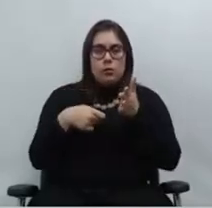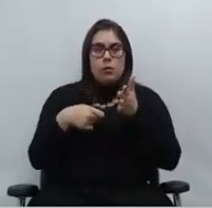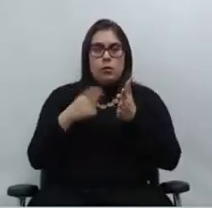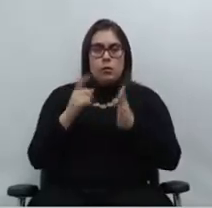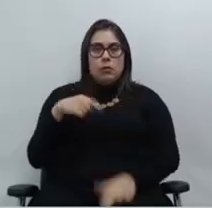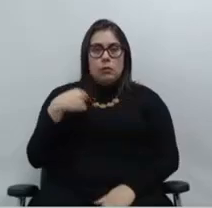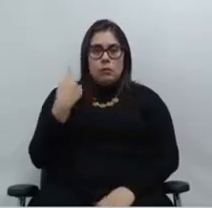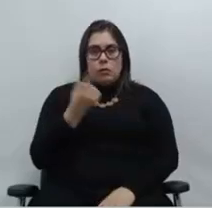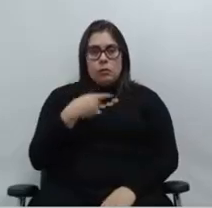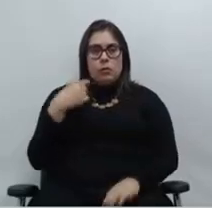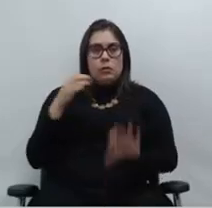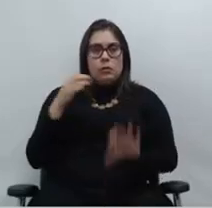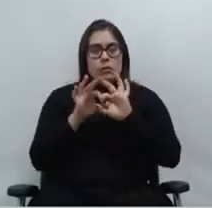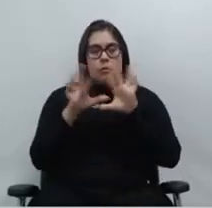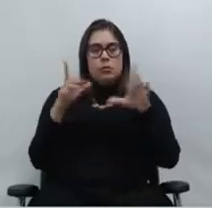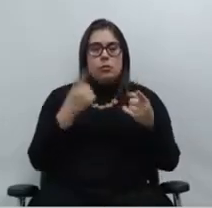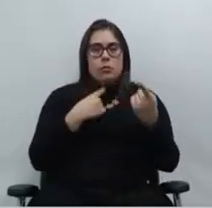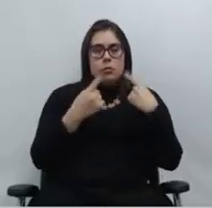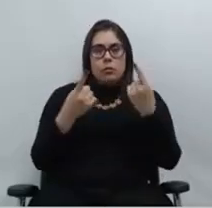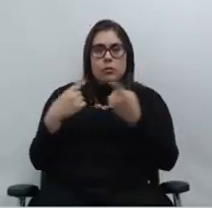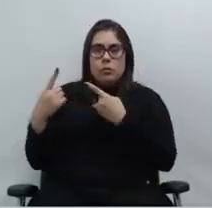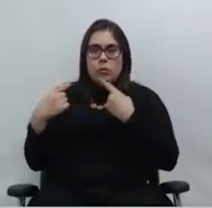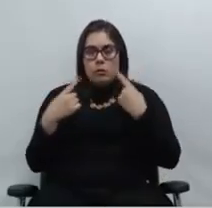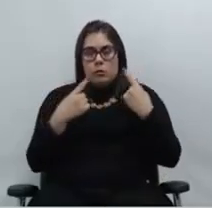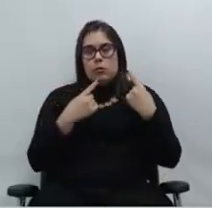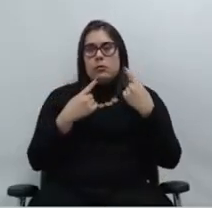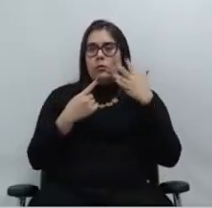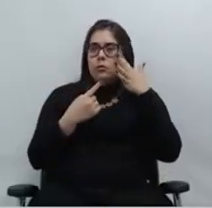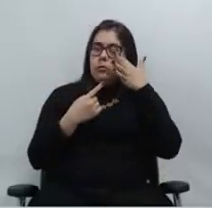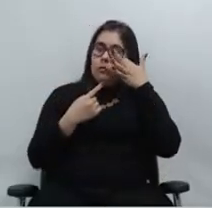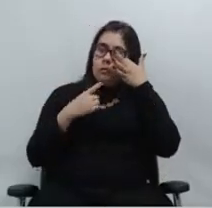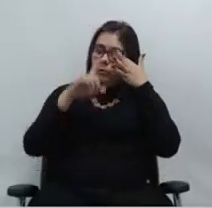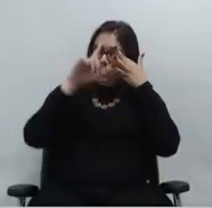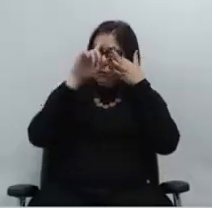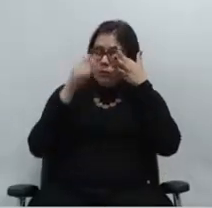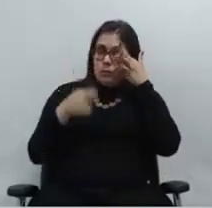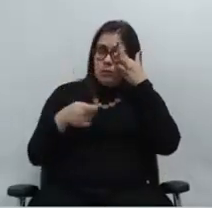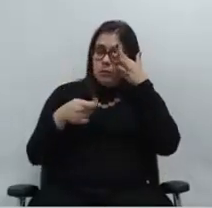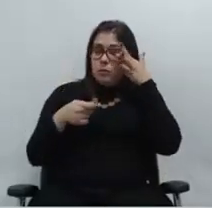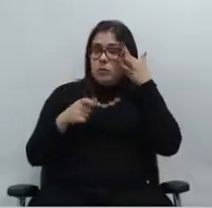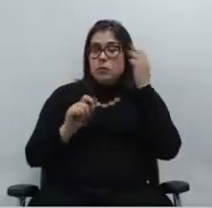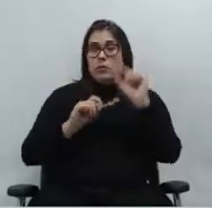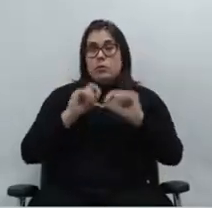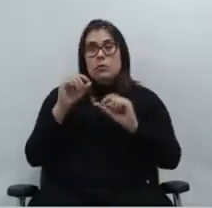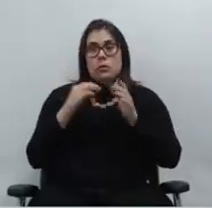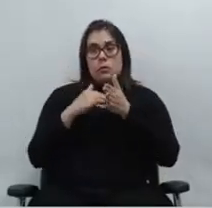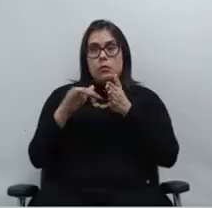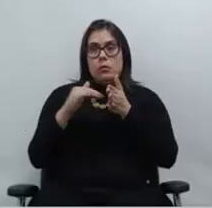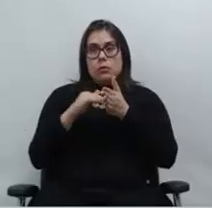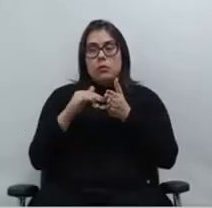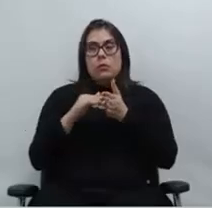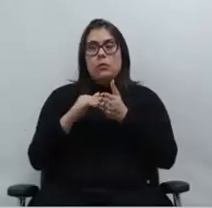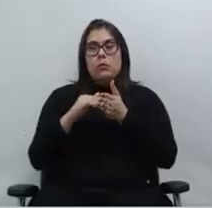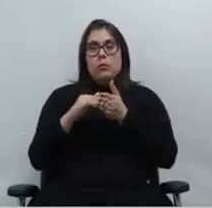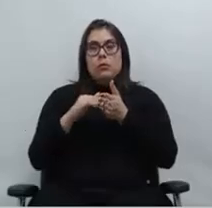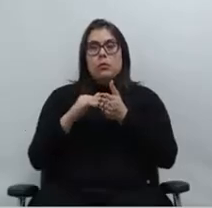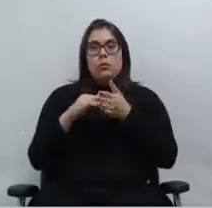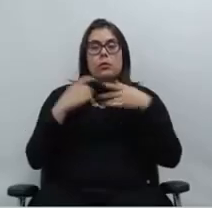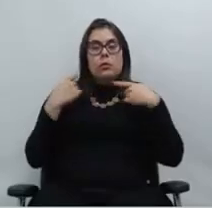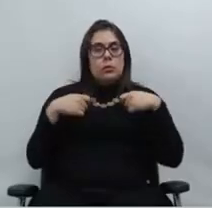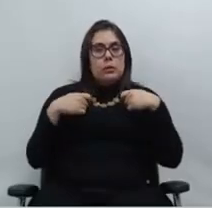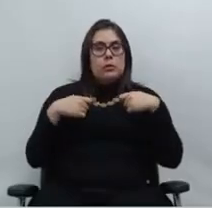ficamos à disposição para esse diálogo, a fim de que seja definido pelo colegiado que assumirá a secretaria, atuação absolutamente relevante